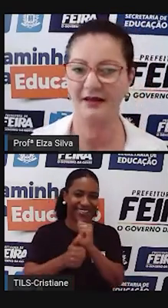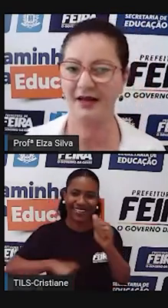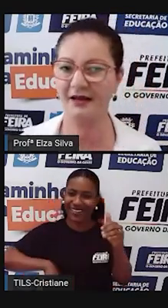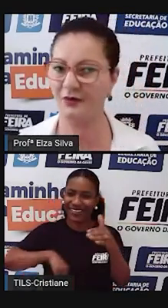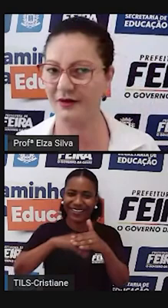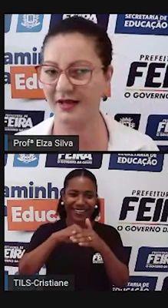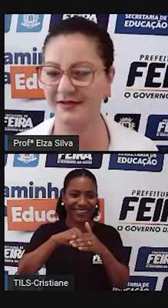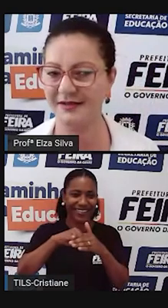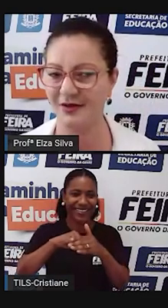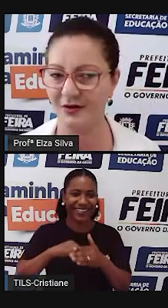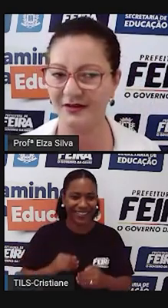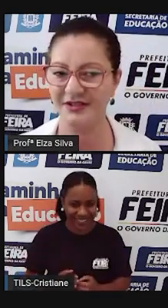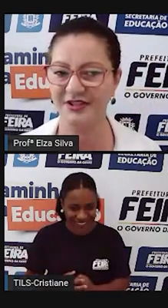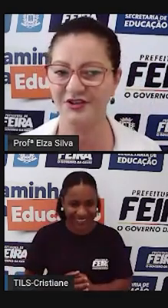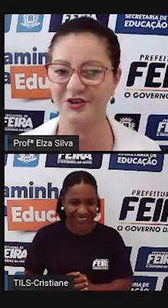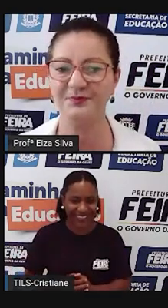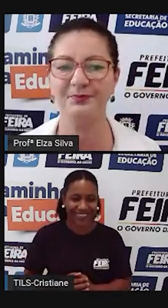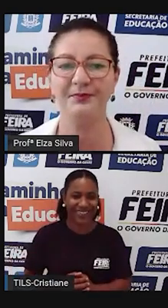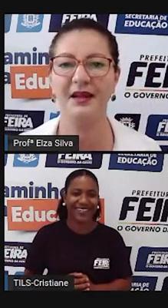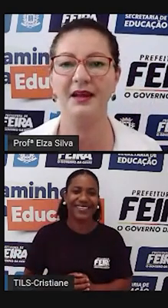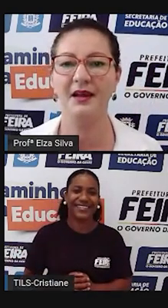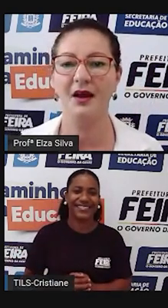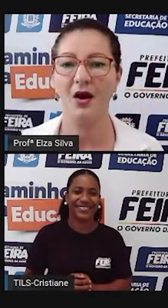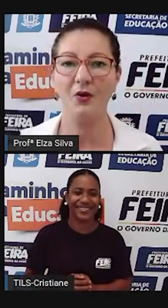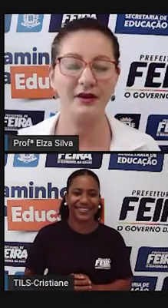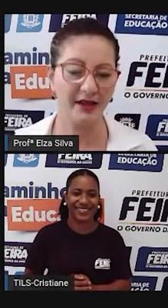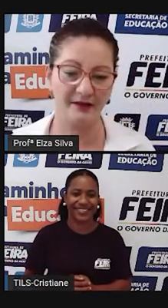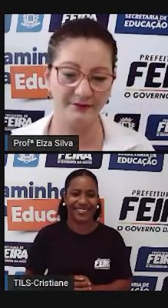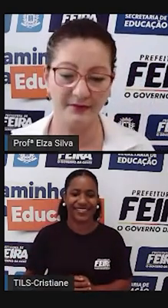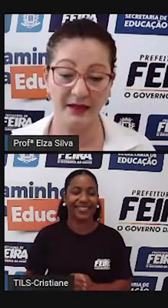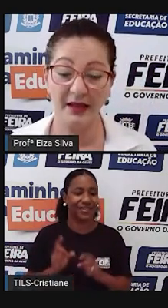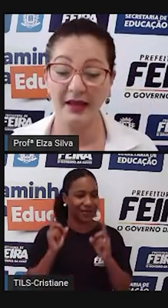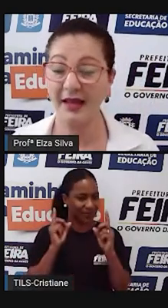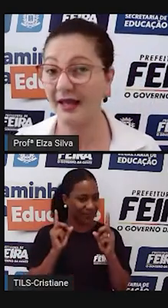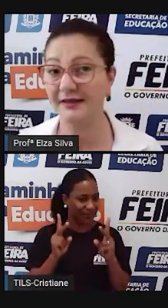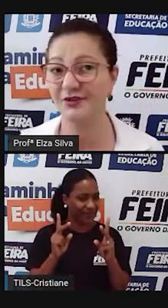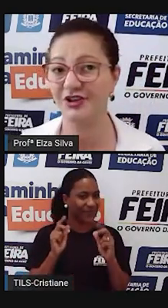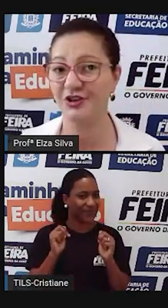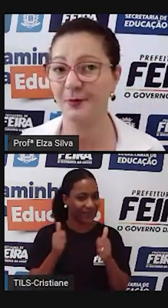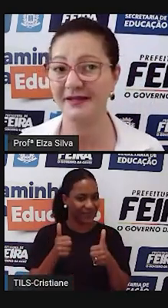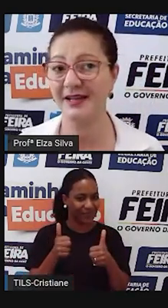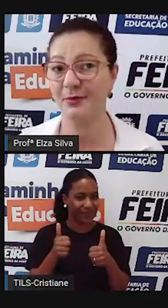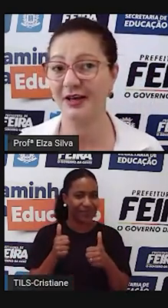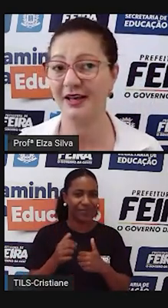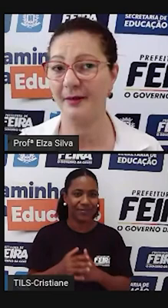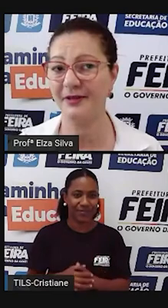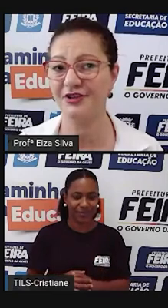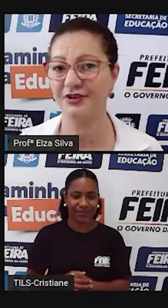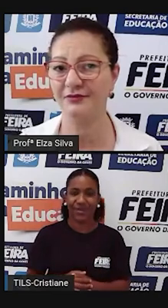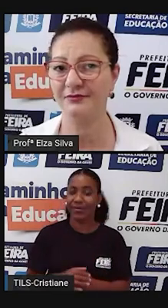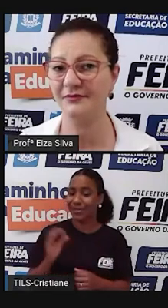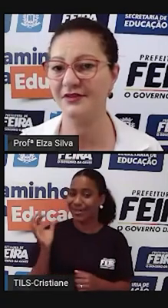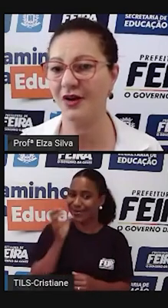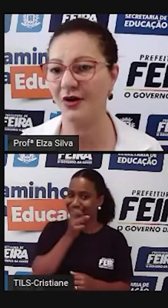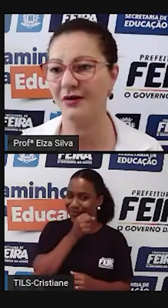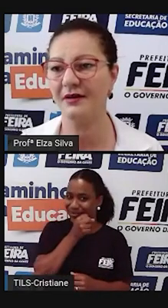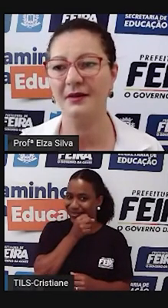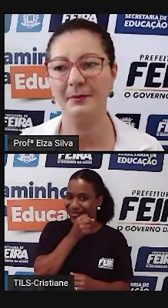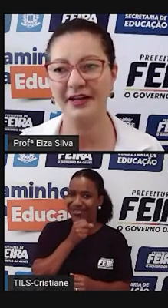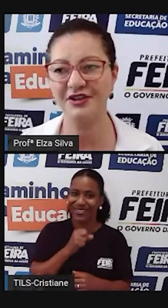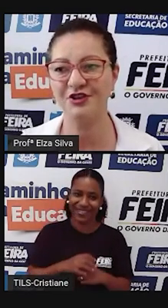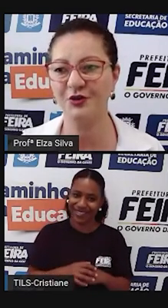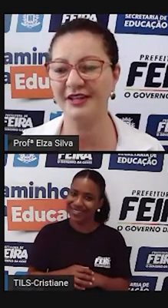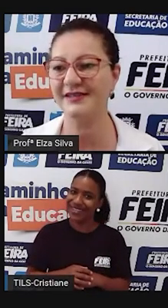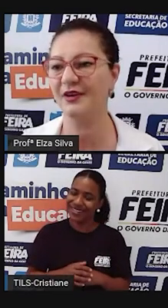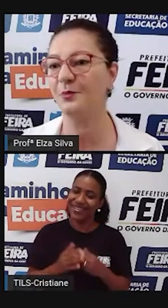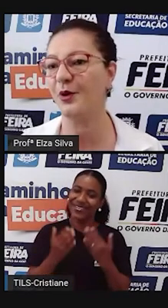S-O-C-C-E-R. Quem não conhece soccer, gente? Ok. E é isso, gente. Eu passei por aqui rapidinho, só